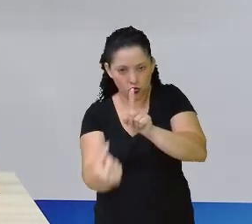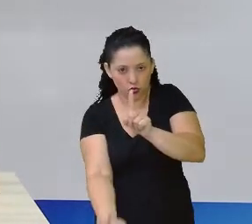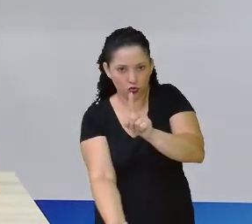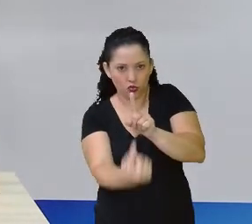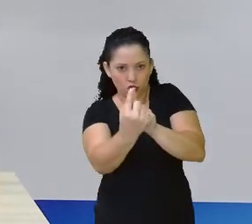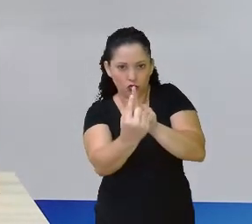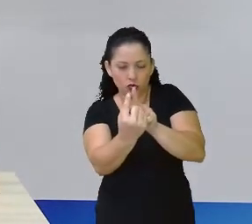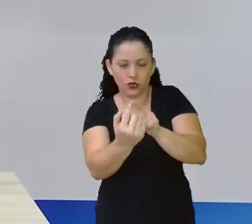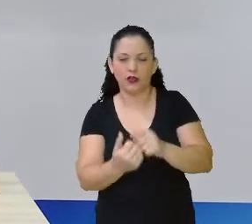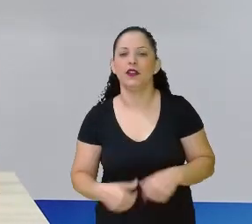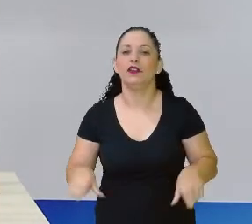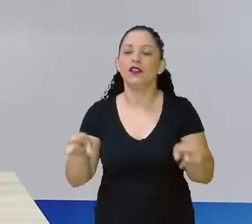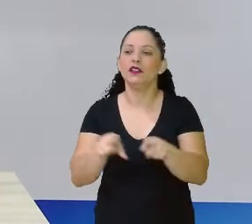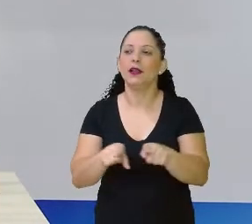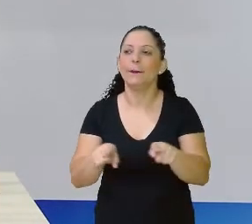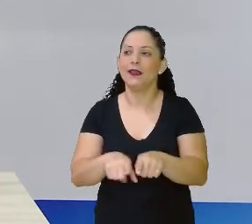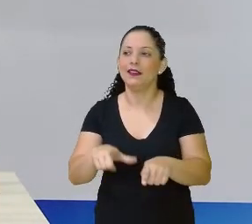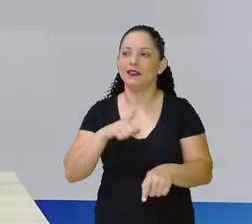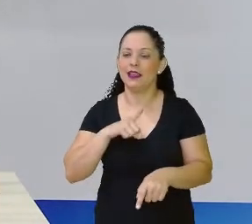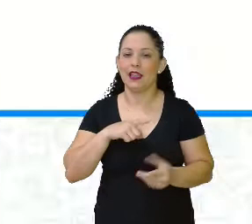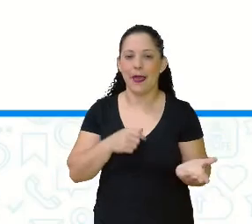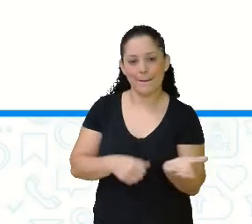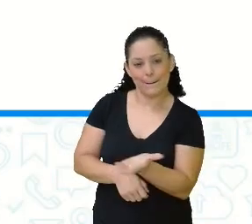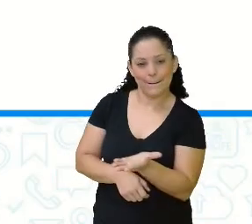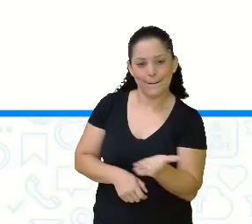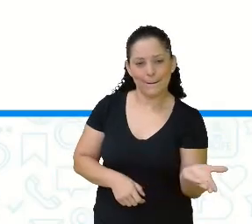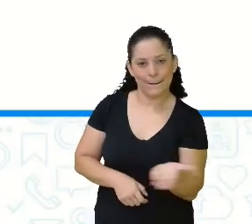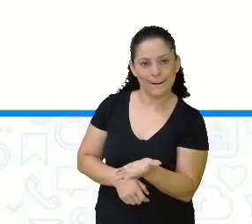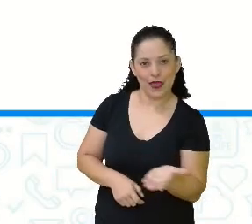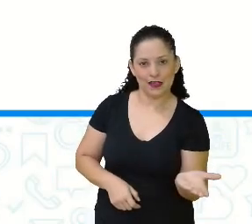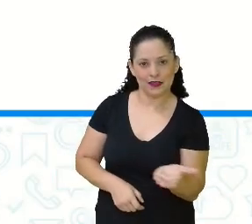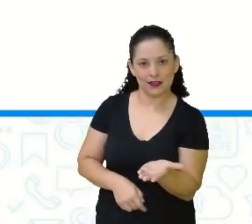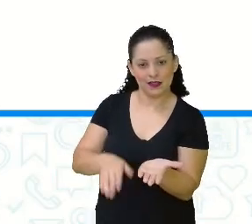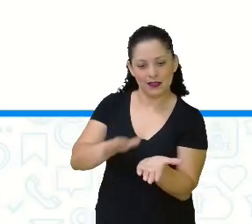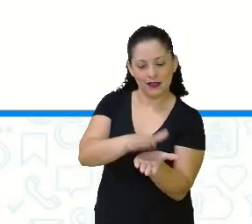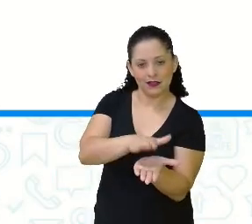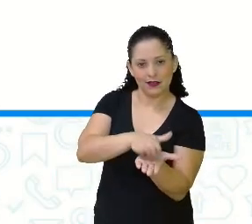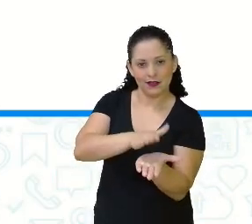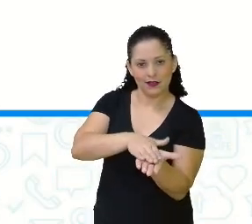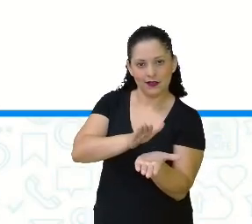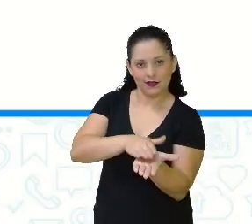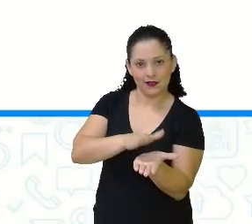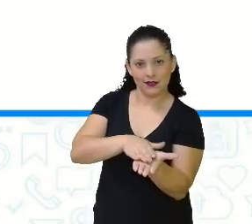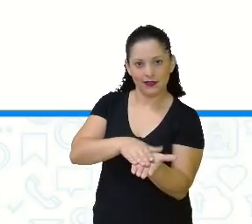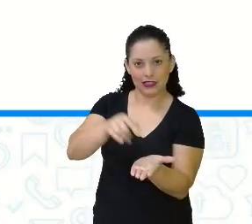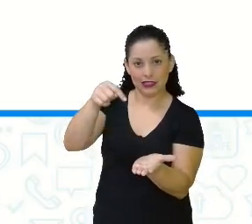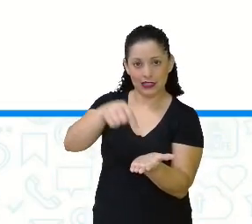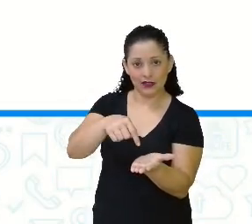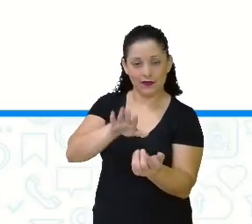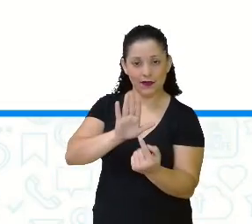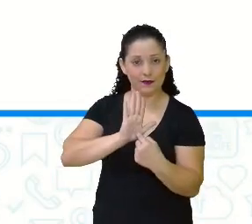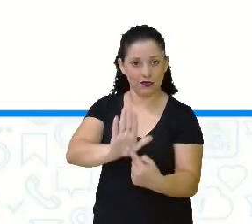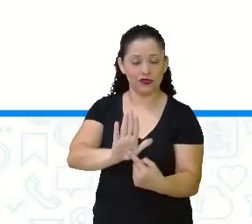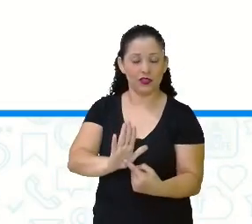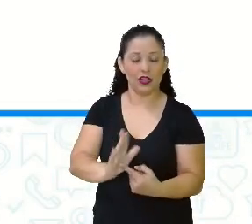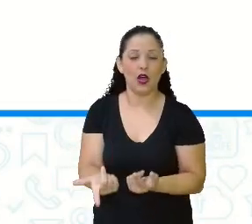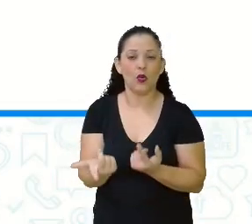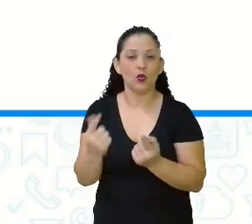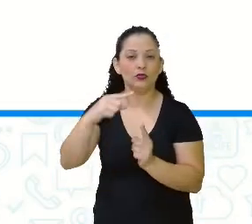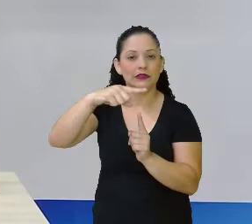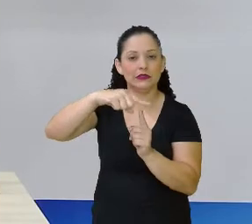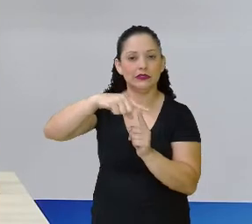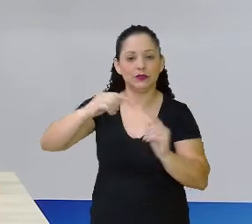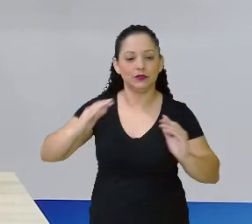reta. E tenho a nossa base. Essa base vai determinar o nome da nossa pirâmide.